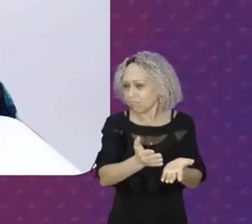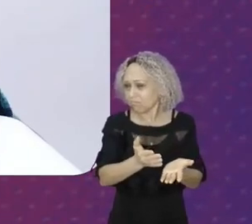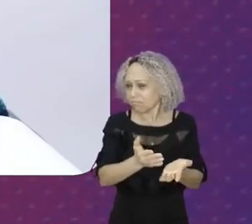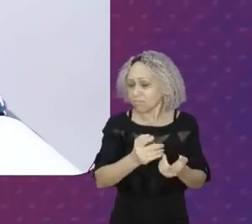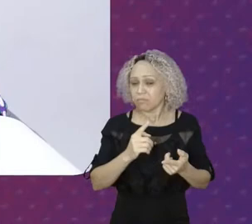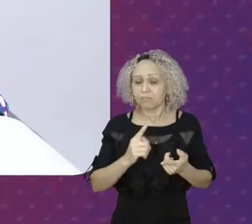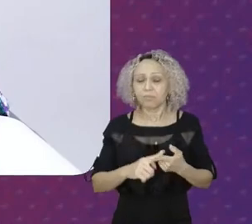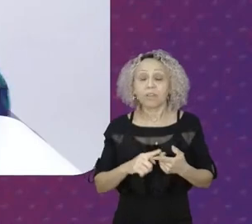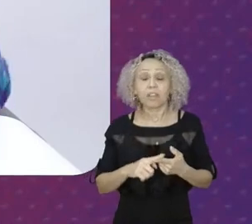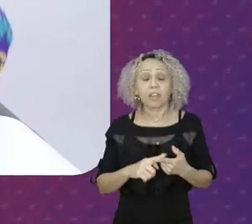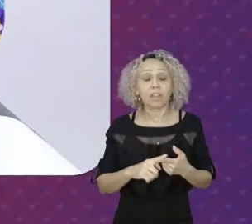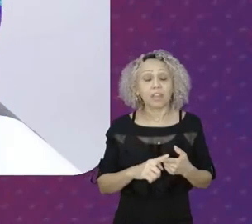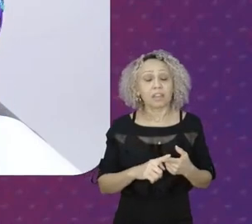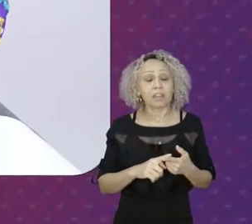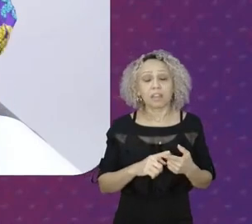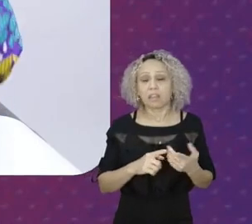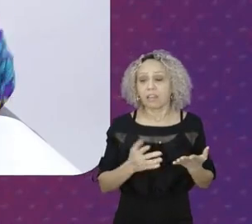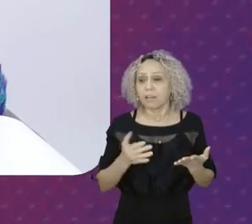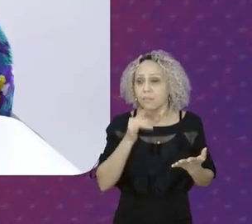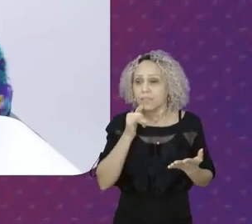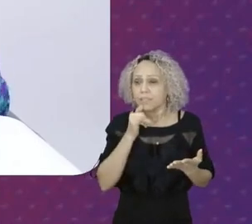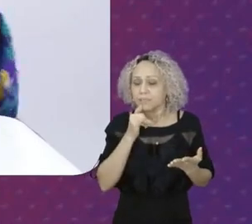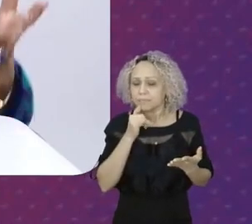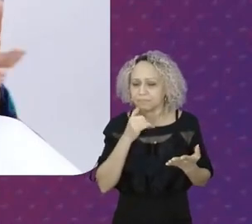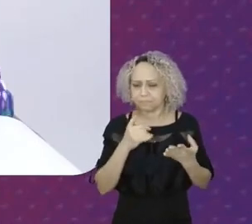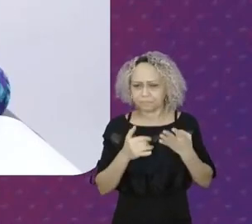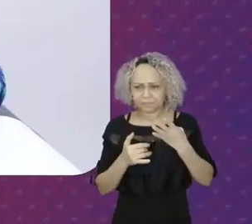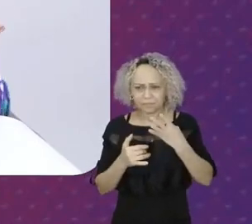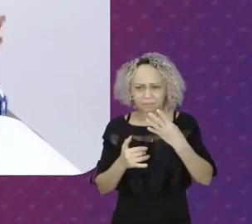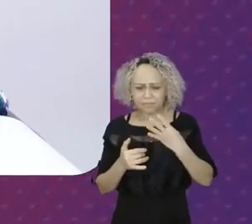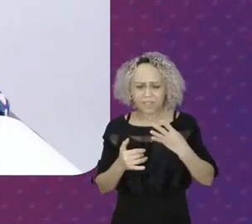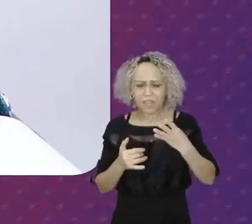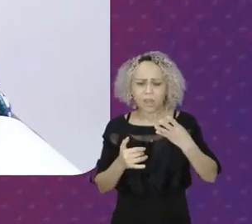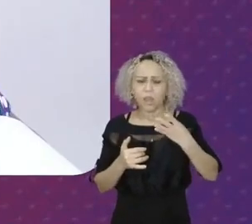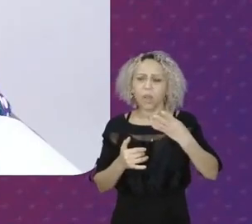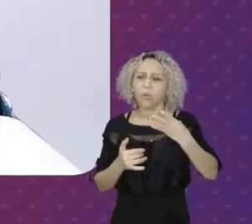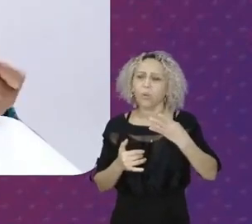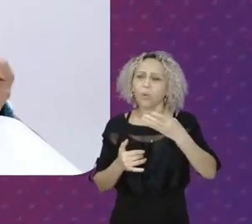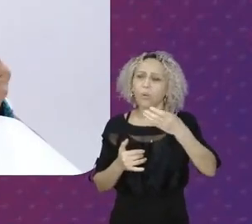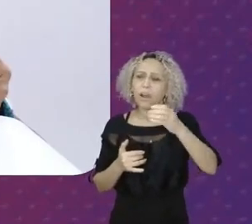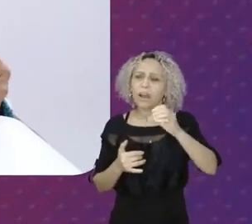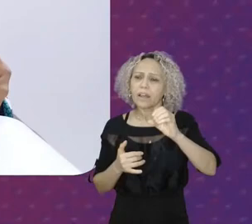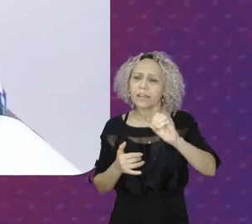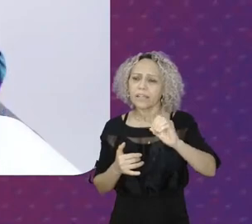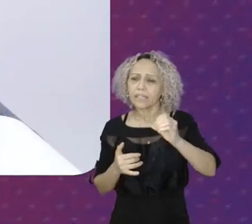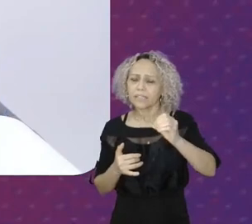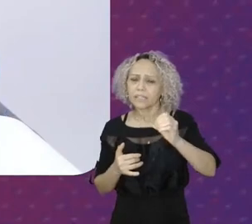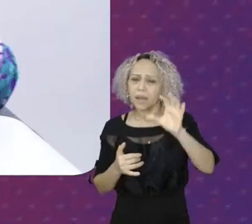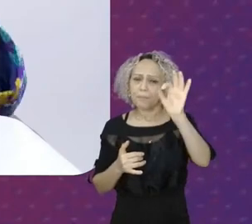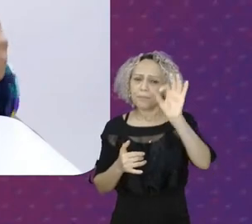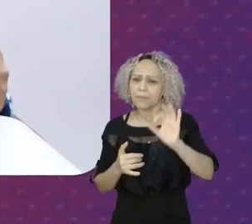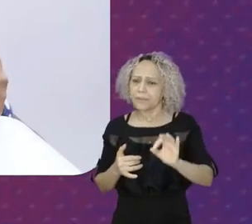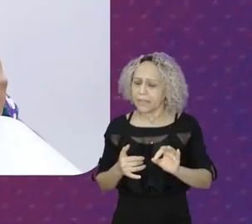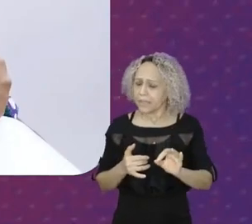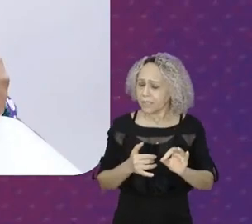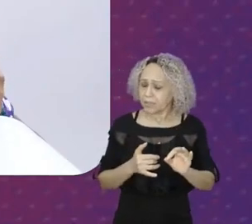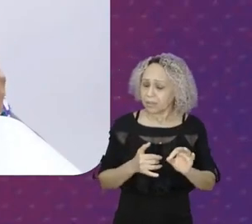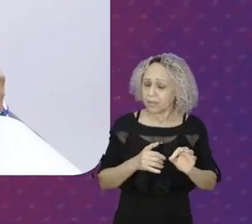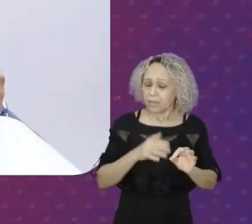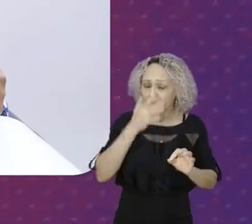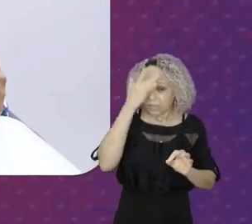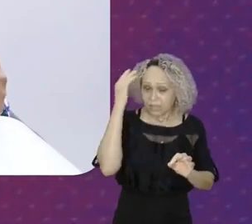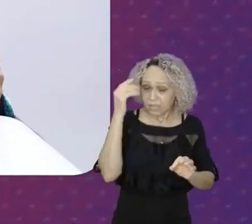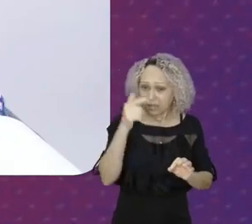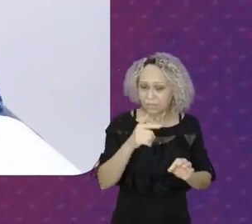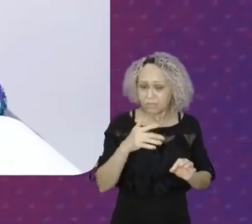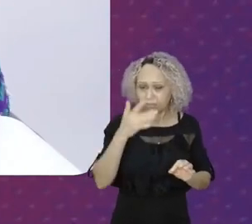acessam o mercado formal de trabalho, e o mercado formal é aquele que garante direitos. A grande maioria está na